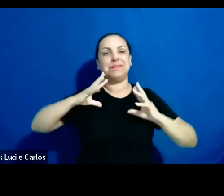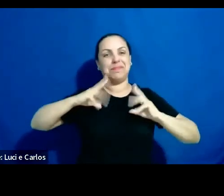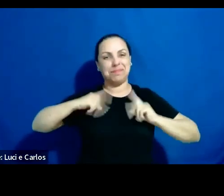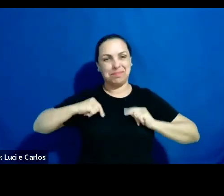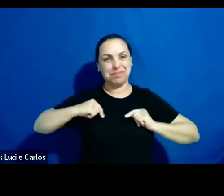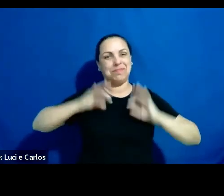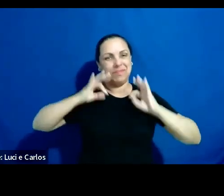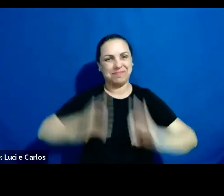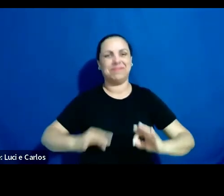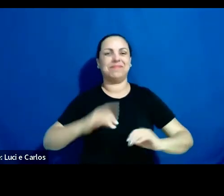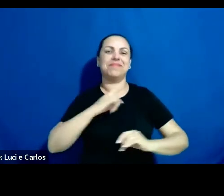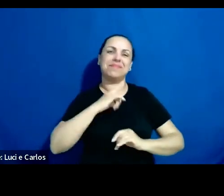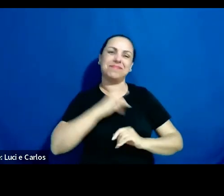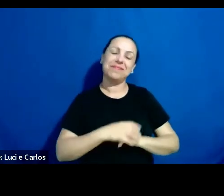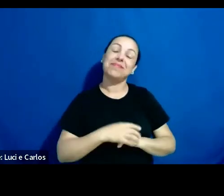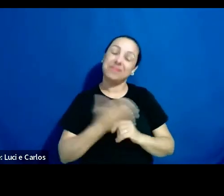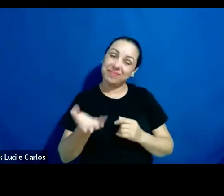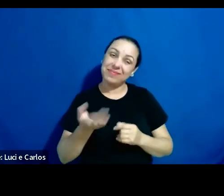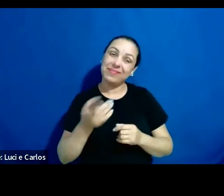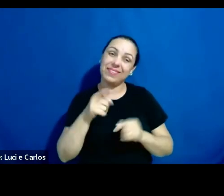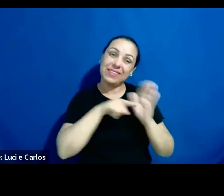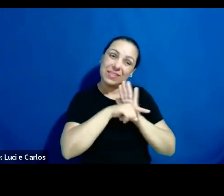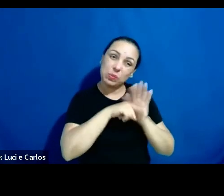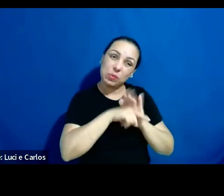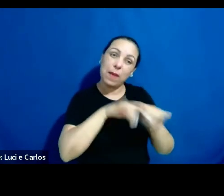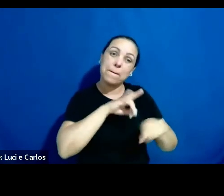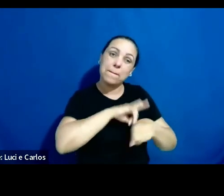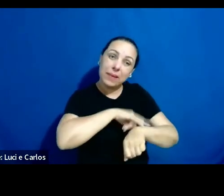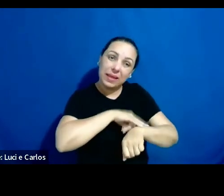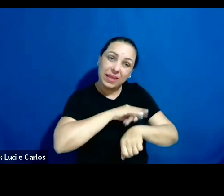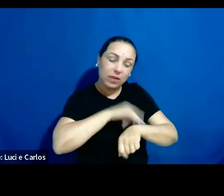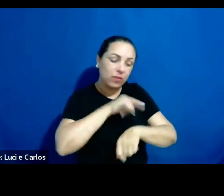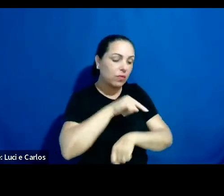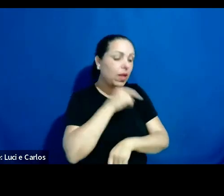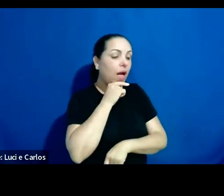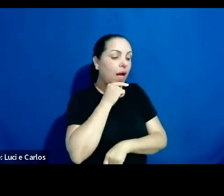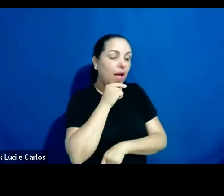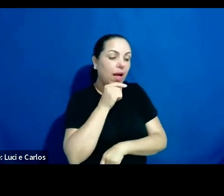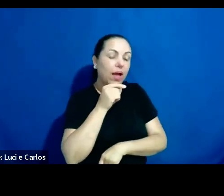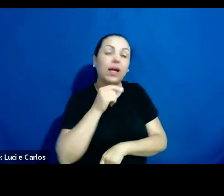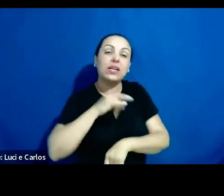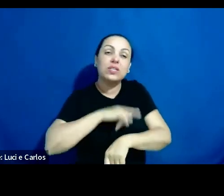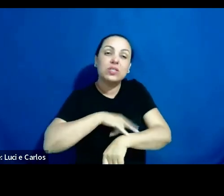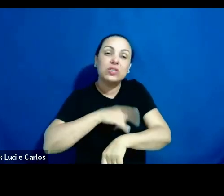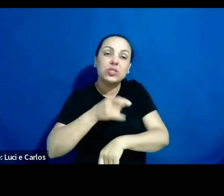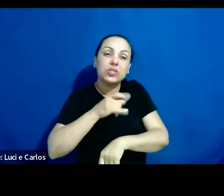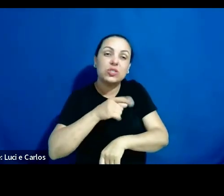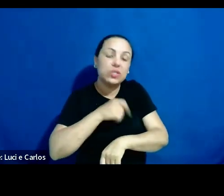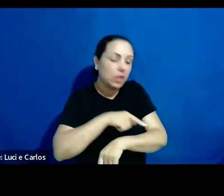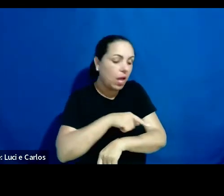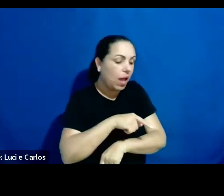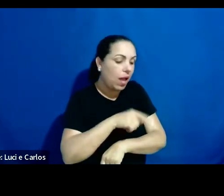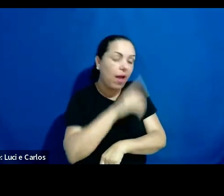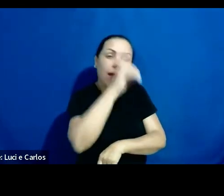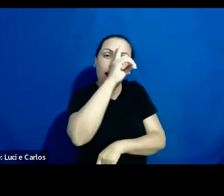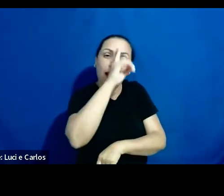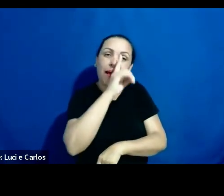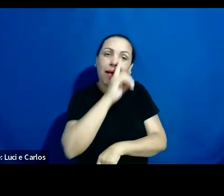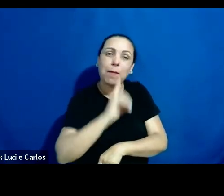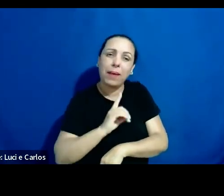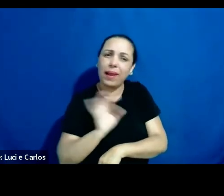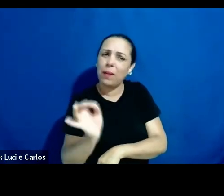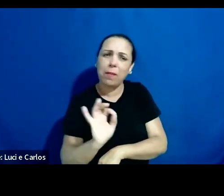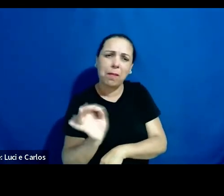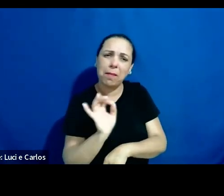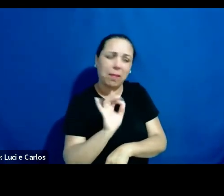Tá certo? E você está pensando que no dia seguinte, como é que ele está? Você tem que beber água todo dia. Você tem que trocar a